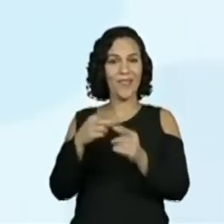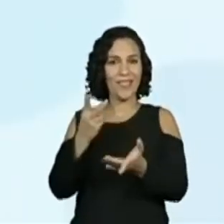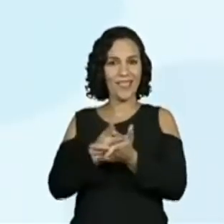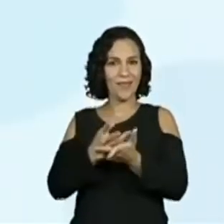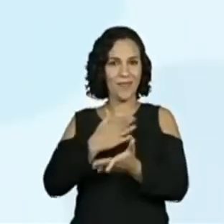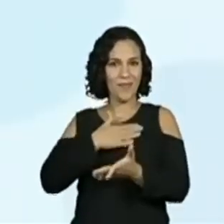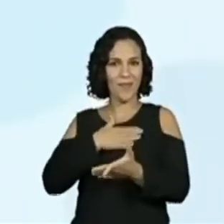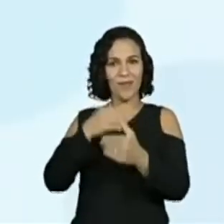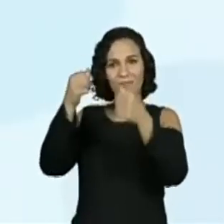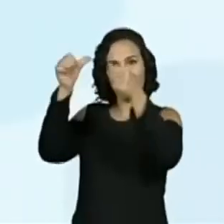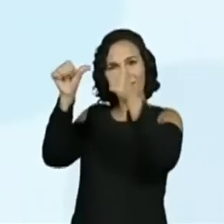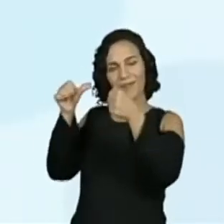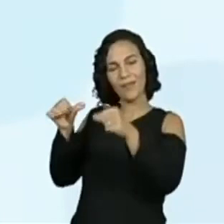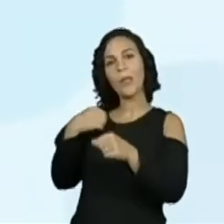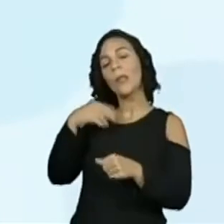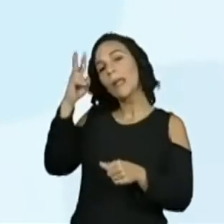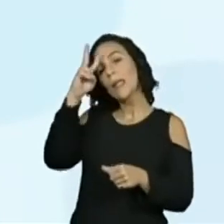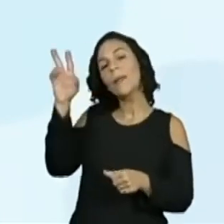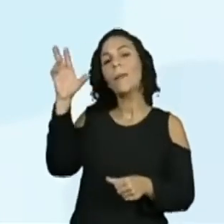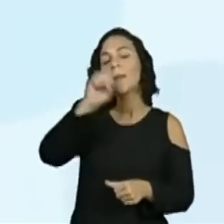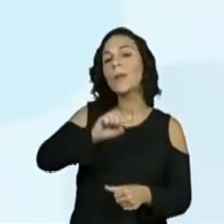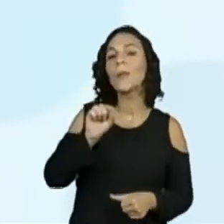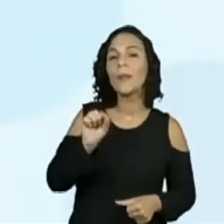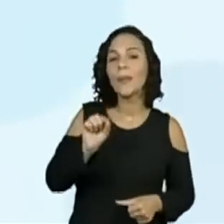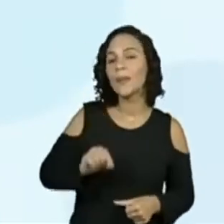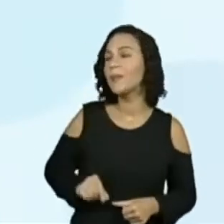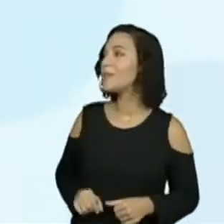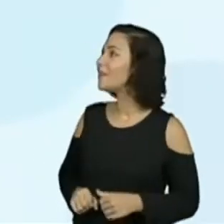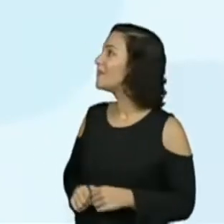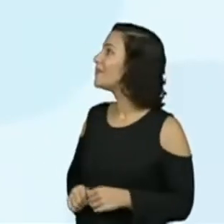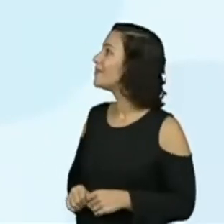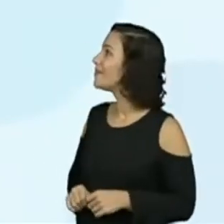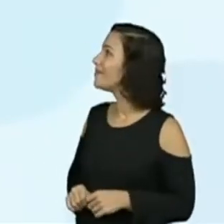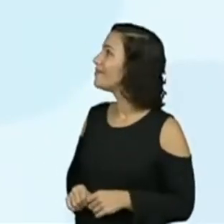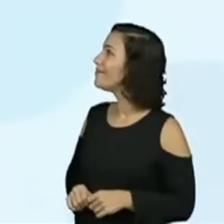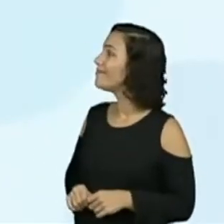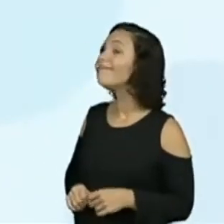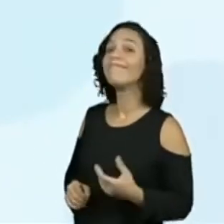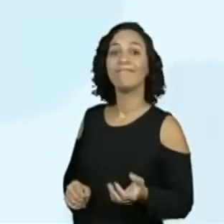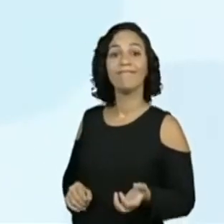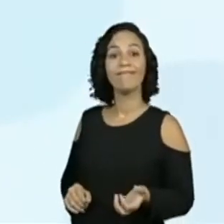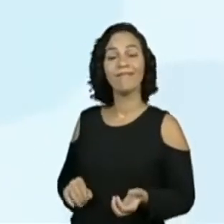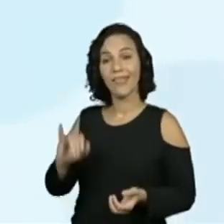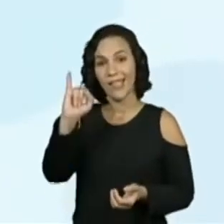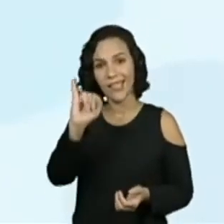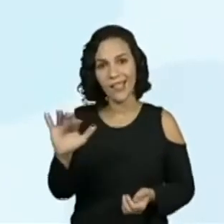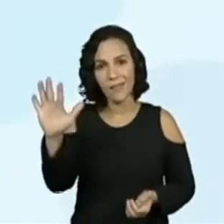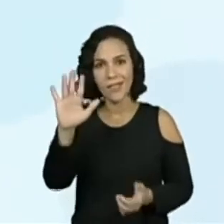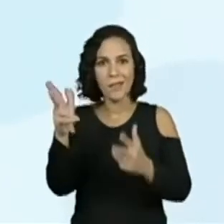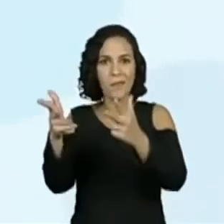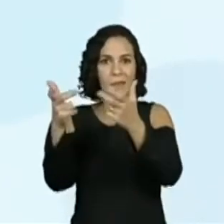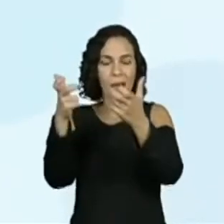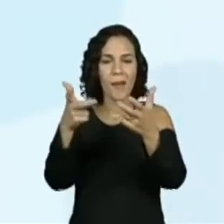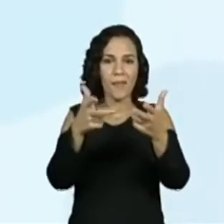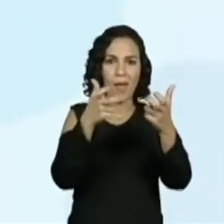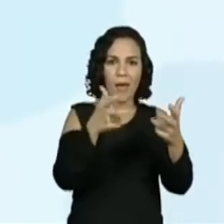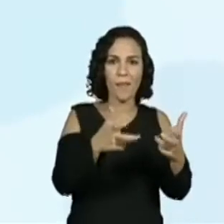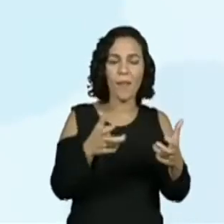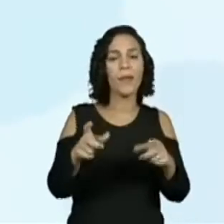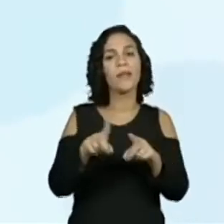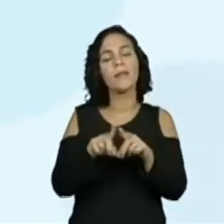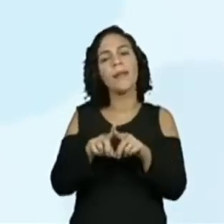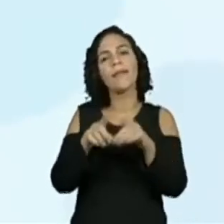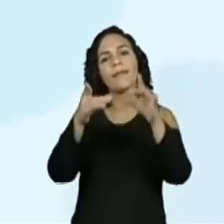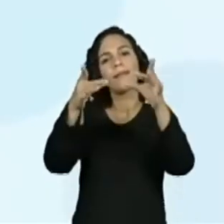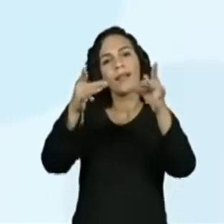meu muralzinho, porque aqui que eu lembro, o que a gente aprendeu? Aprendemos a observar imagens, que aí entrou os desenhos e mais